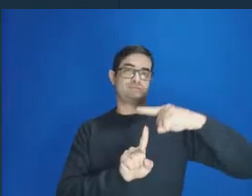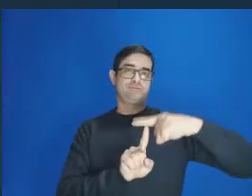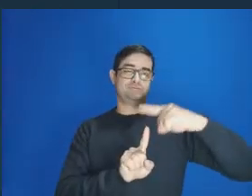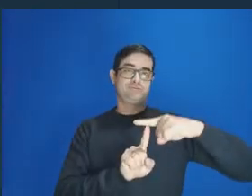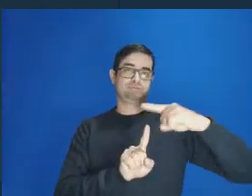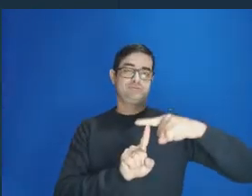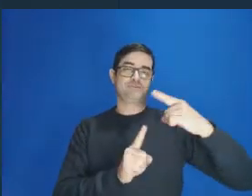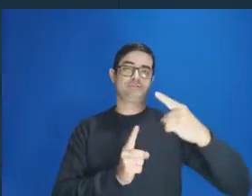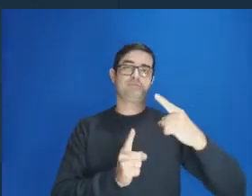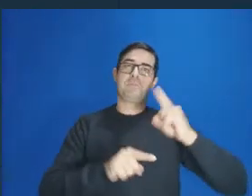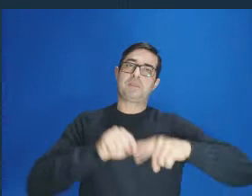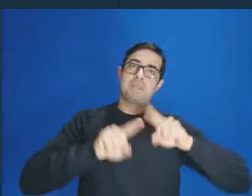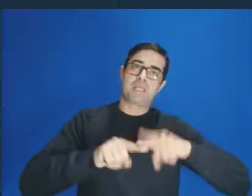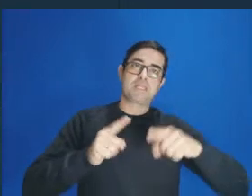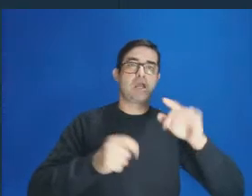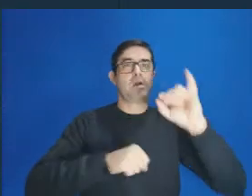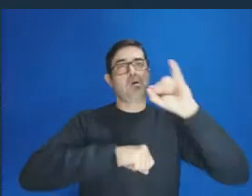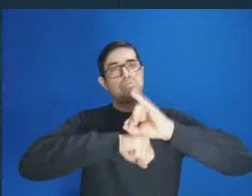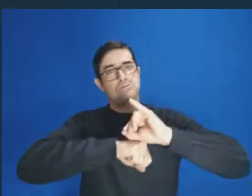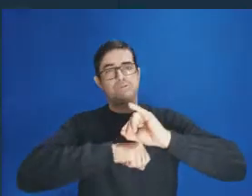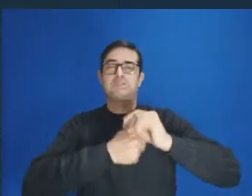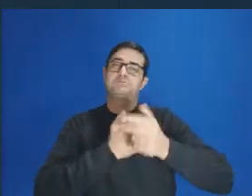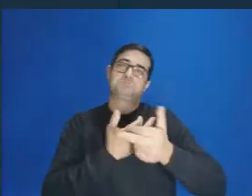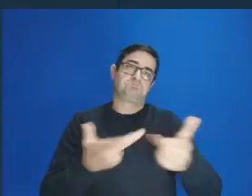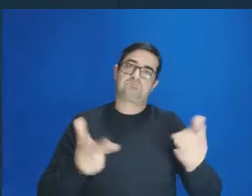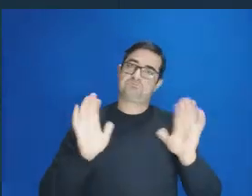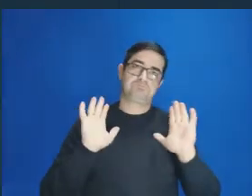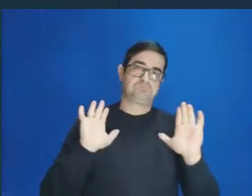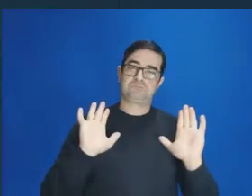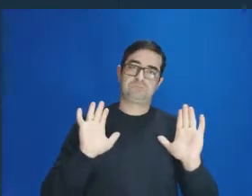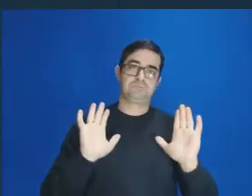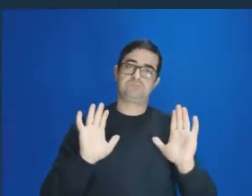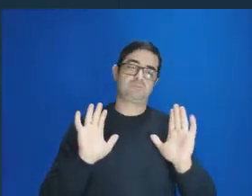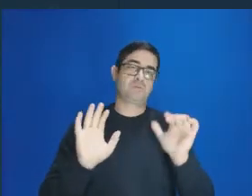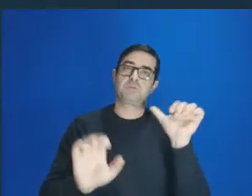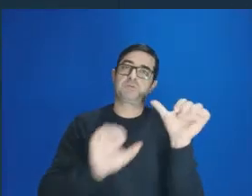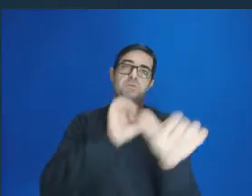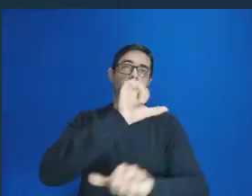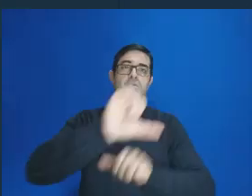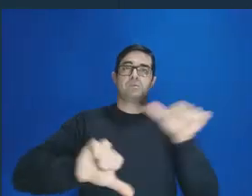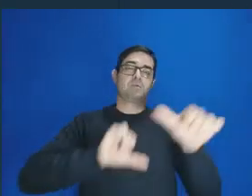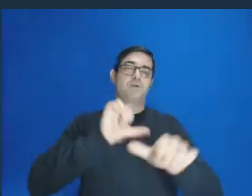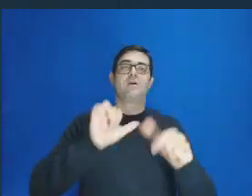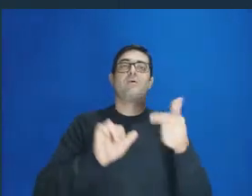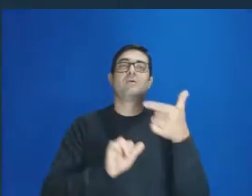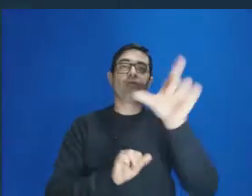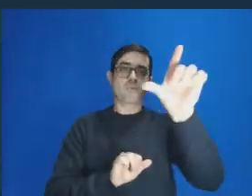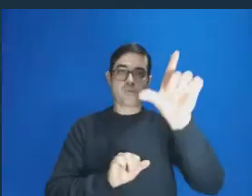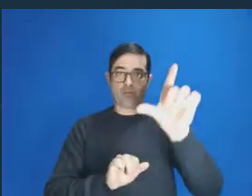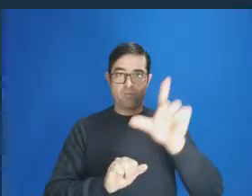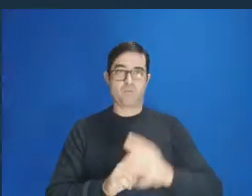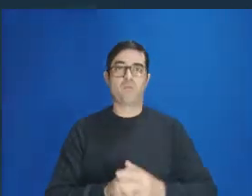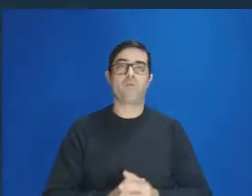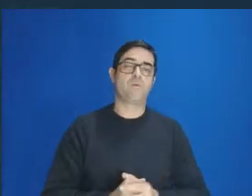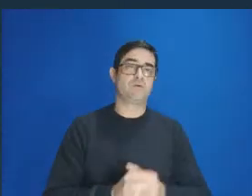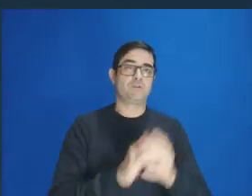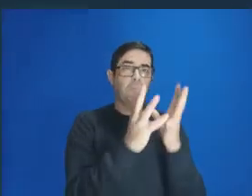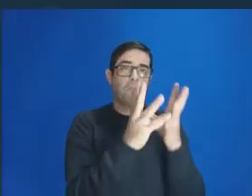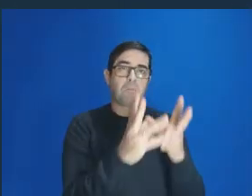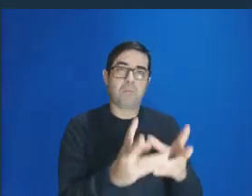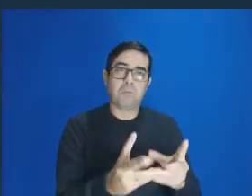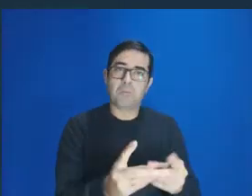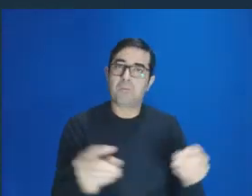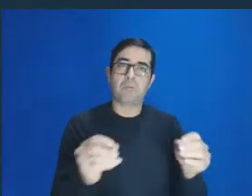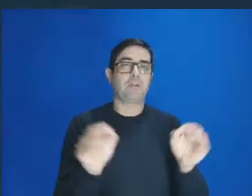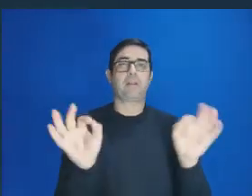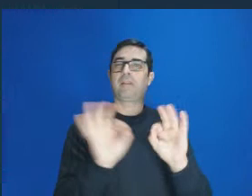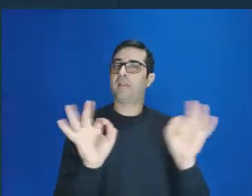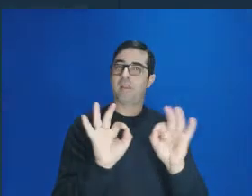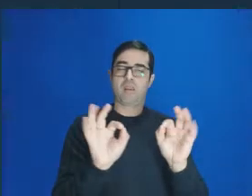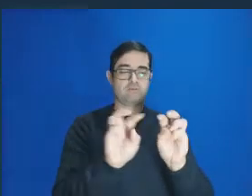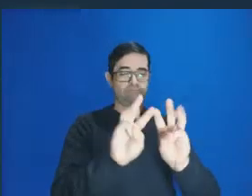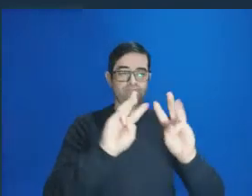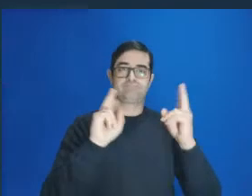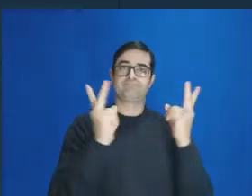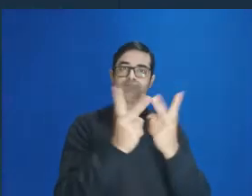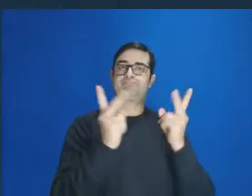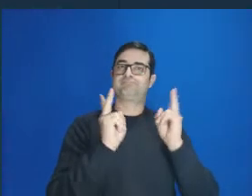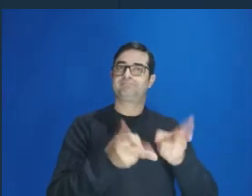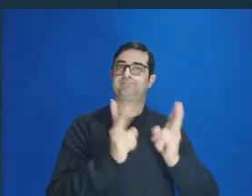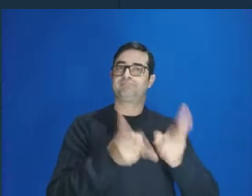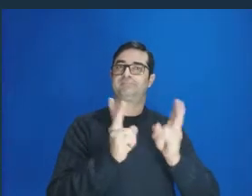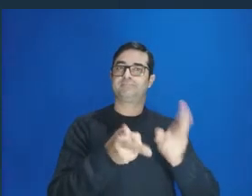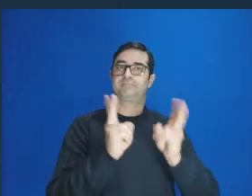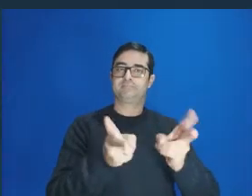tipo em outro tipo, né? De um material, um objeto em outro material ou outro objeto, mas